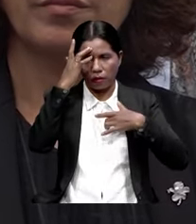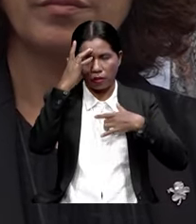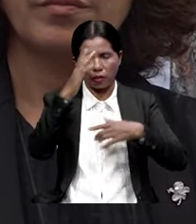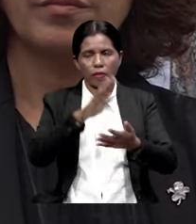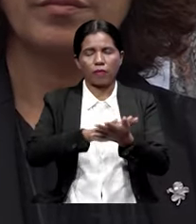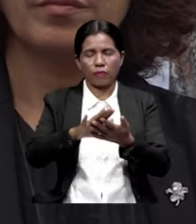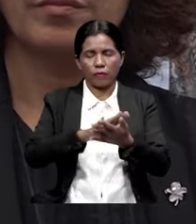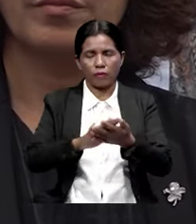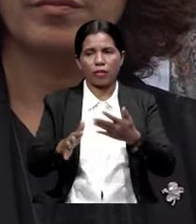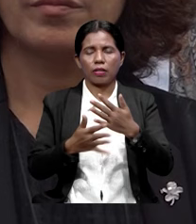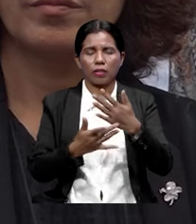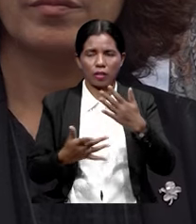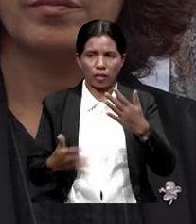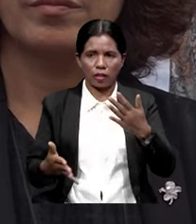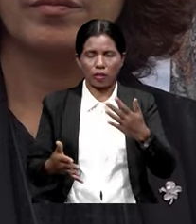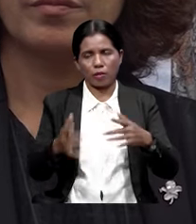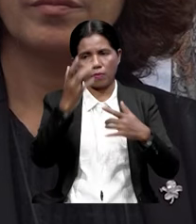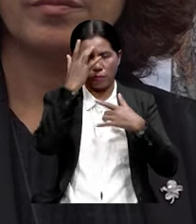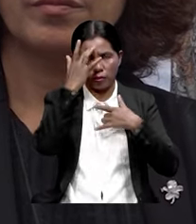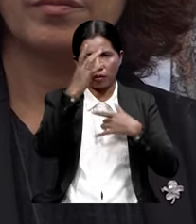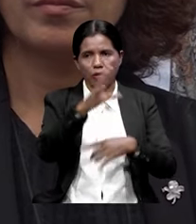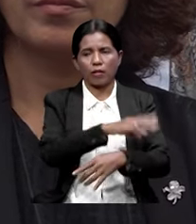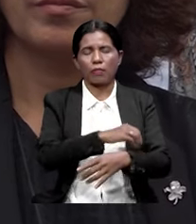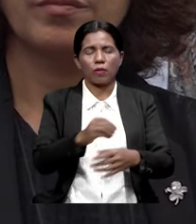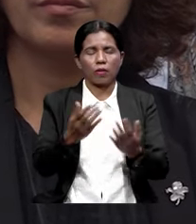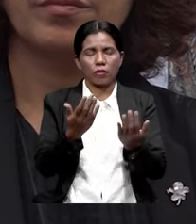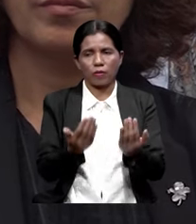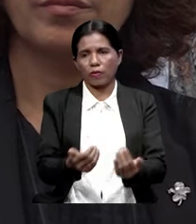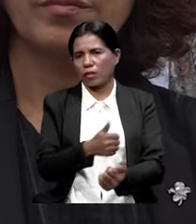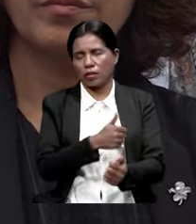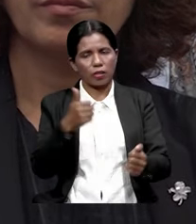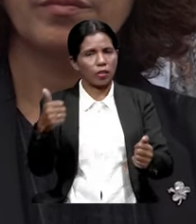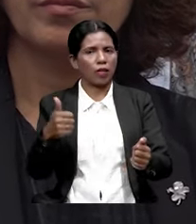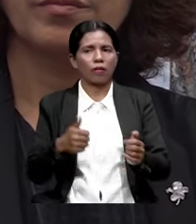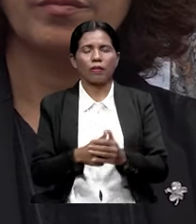faceran, hemodialise, ou moras crônicos celu, te bem maca,